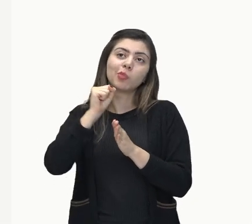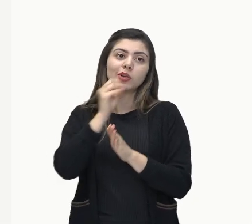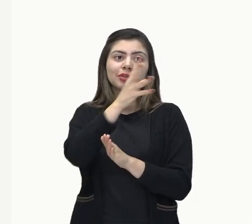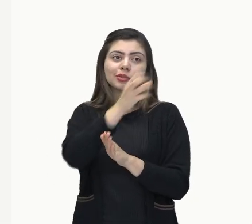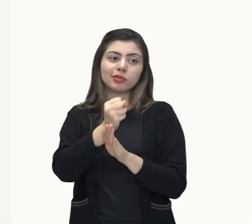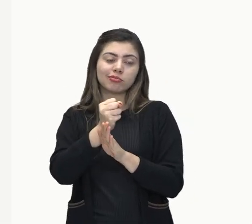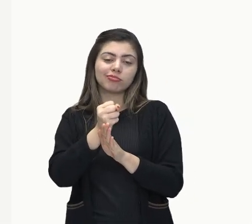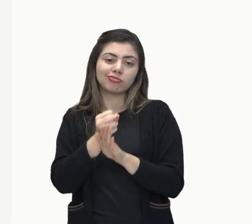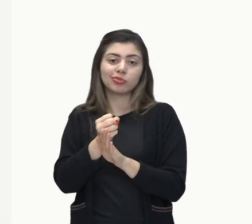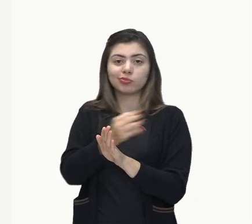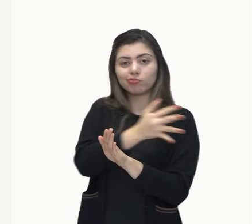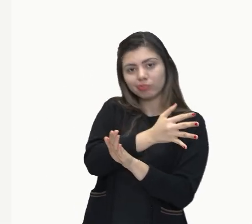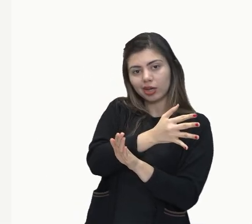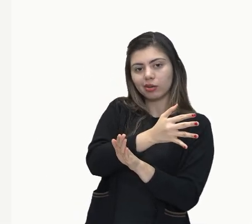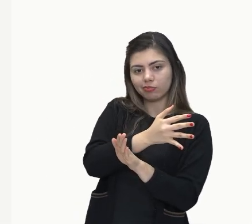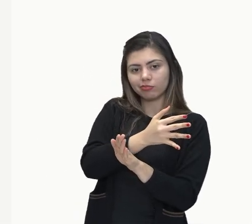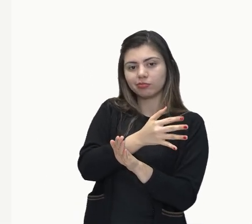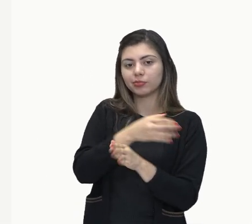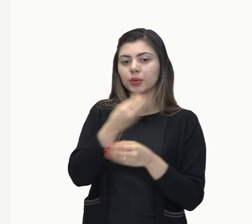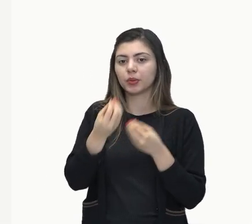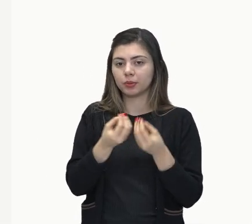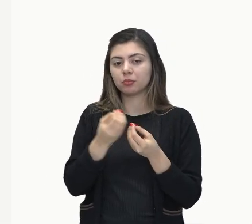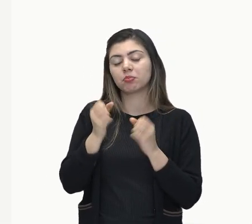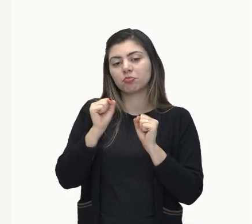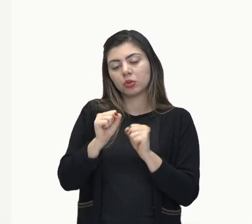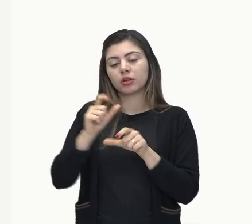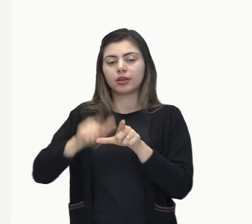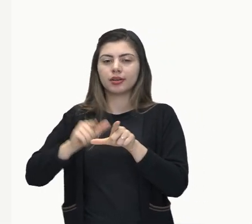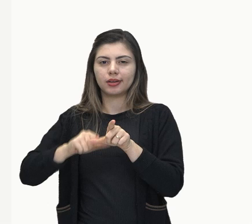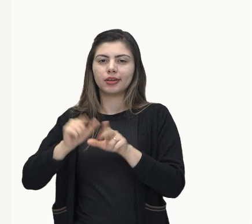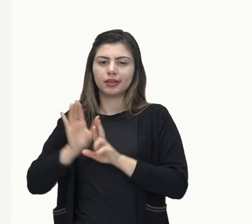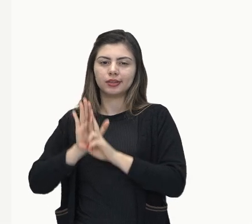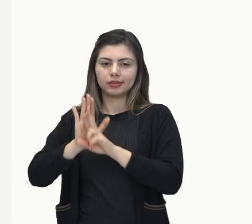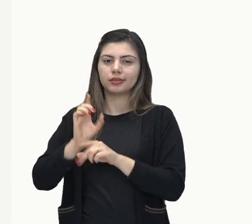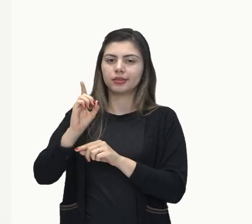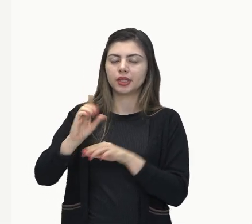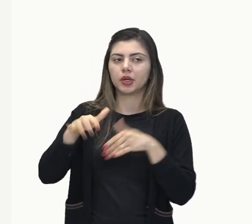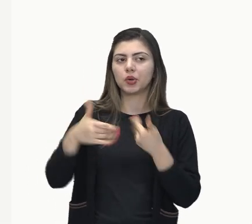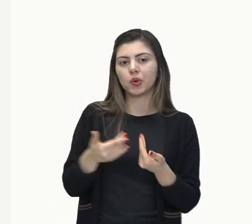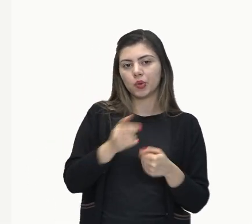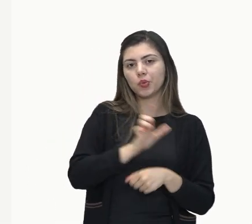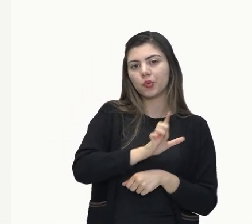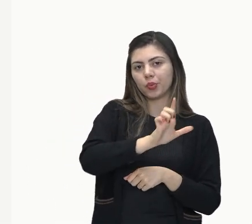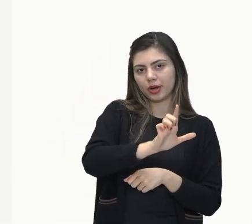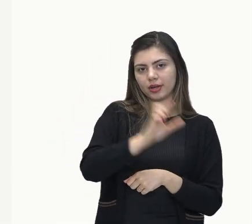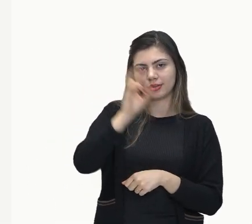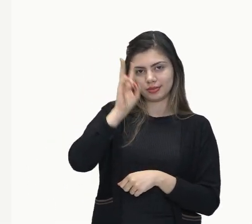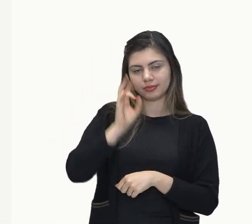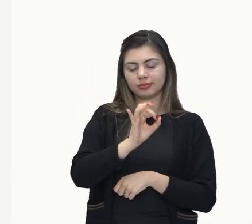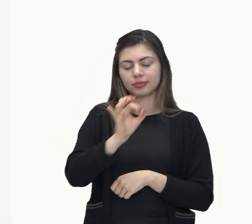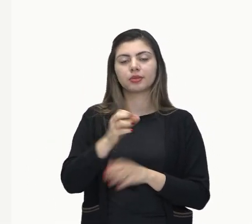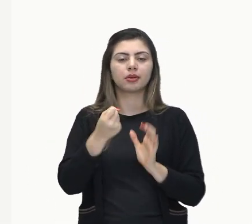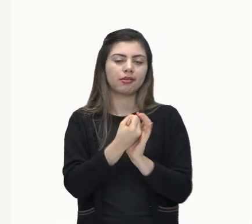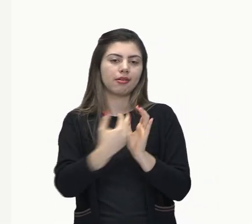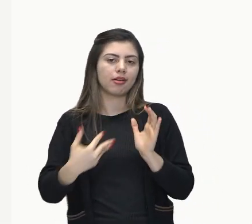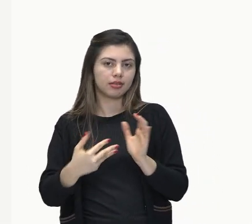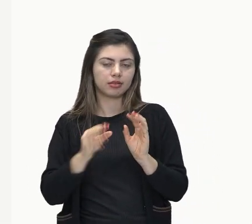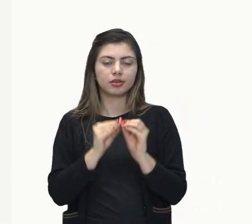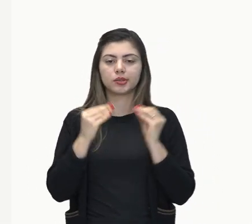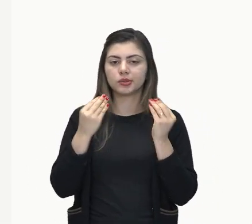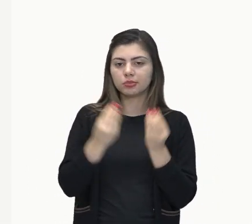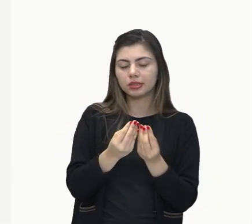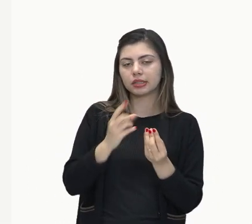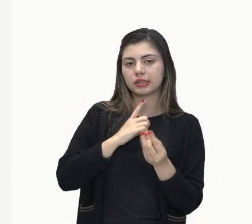luz para o lado esquerdo, que é o destrogiro e o levogiro. Então, são essas as características das substâncias que